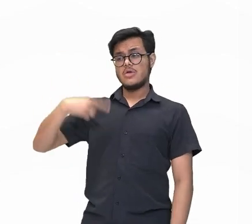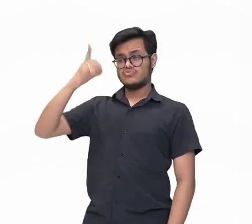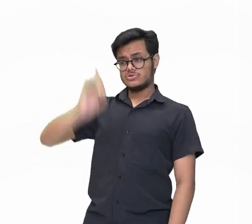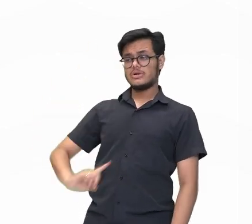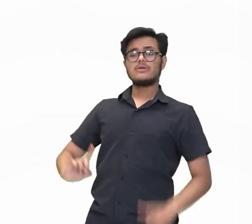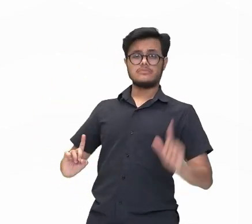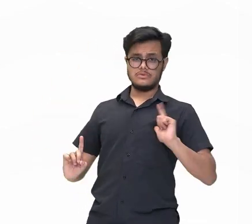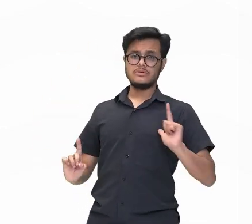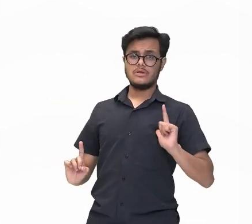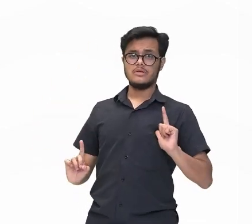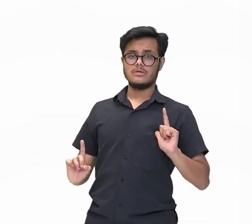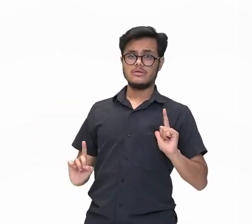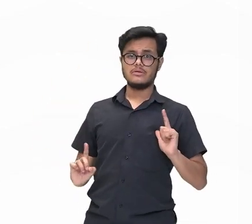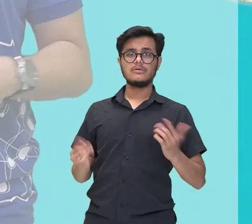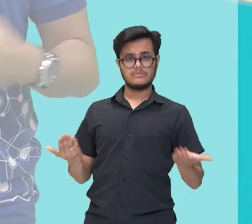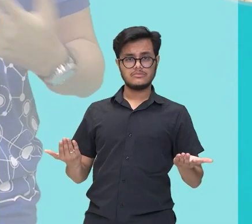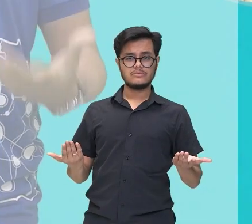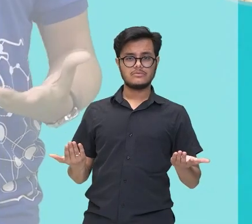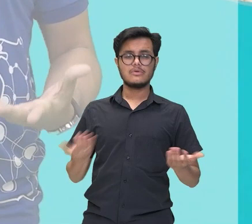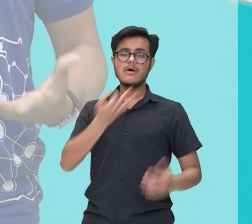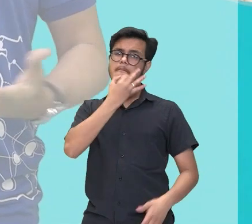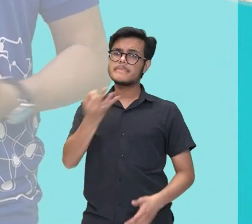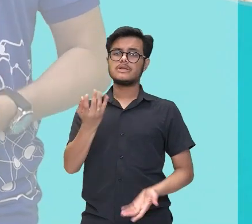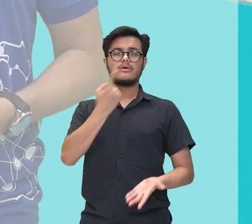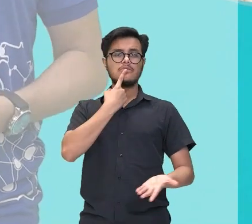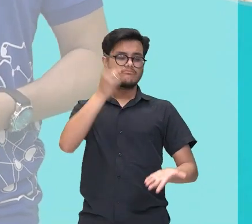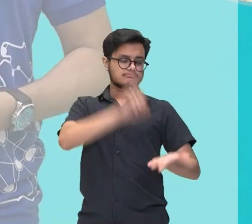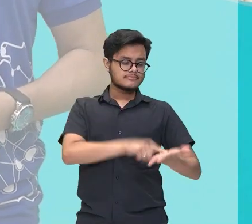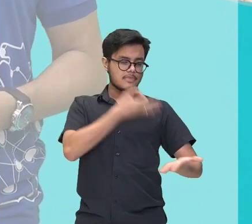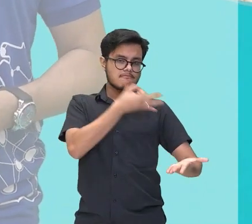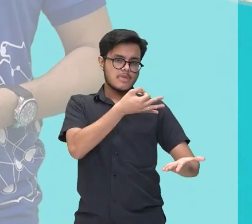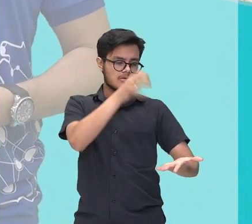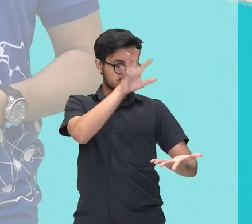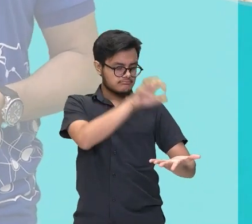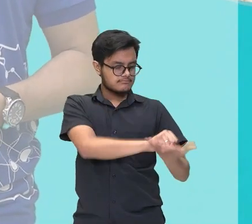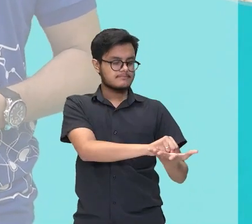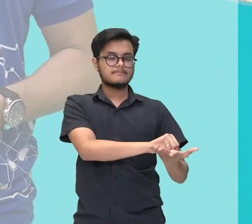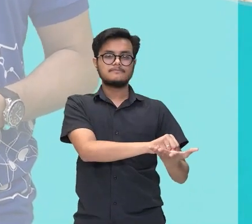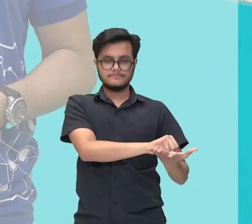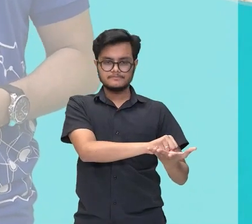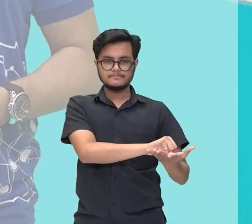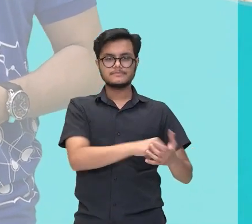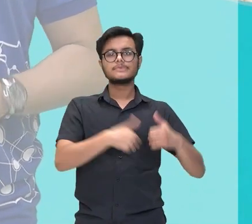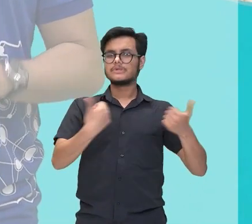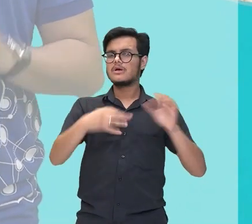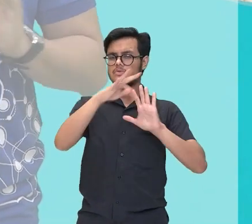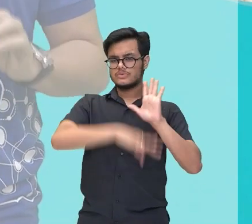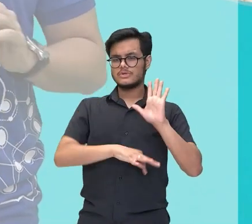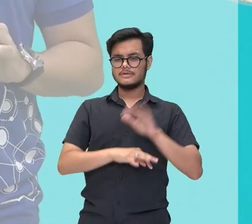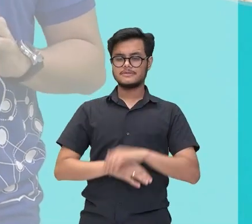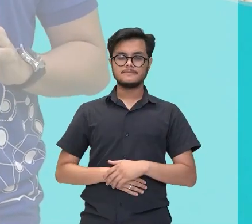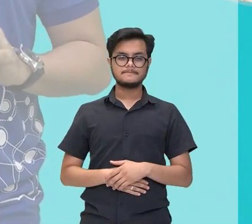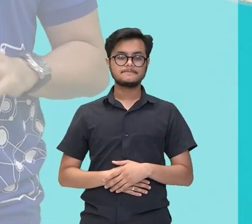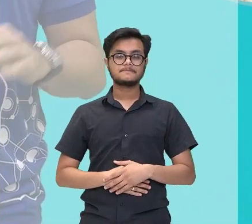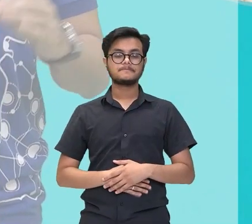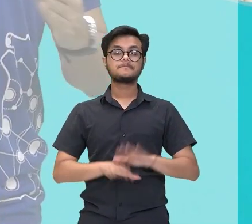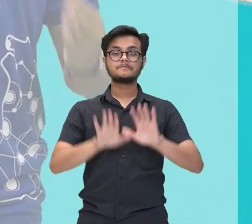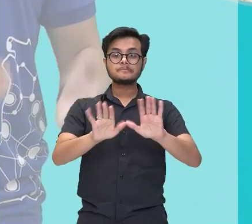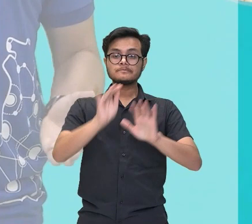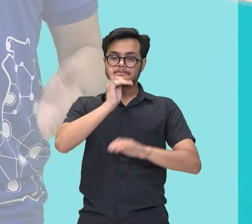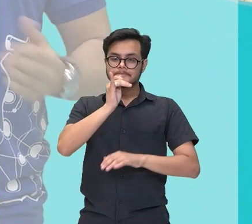uma carta de reclamação. Então, a gente vai ver como que a gente procede, né, quando escreve uma carta de reclamação. Primeira